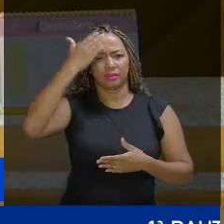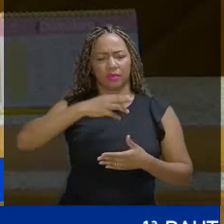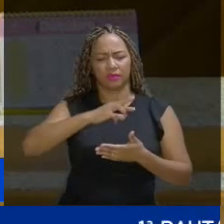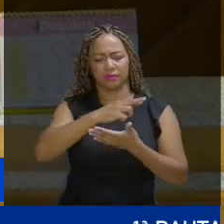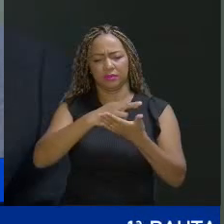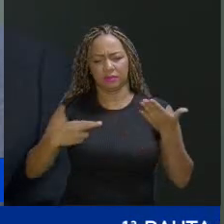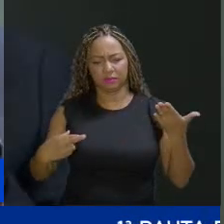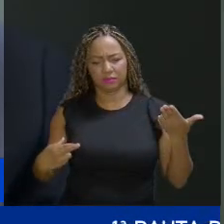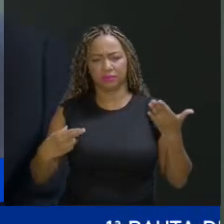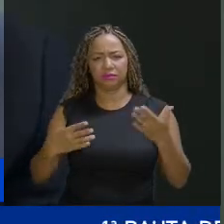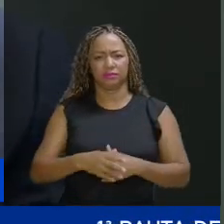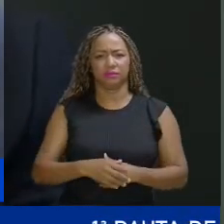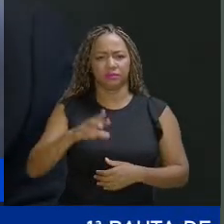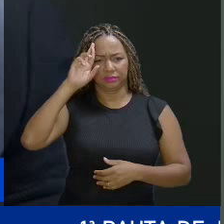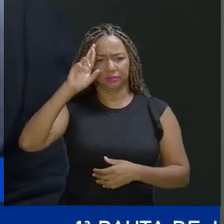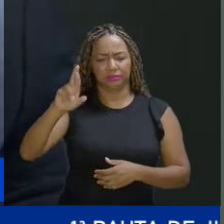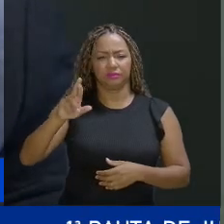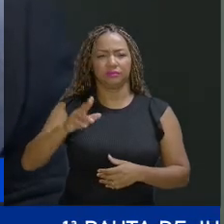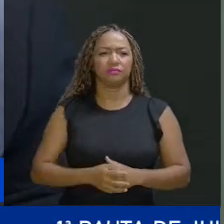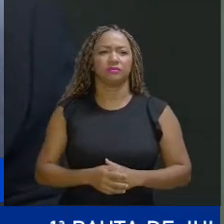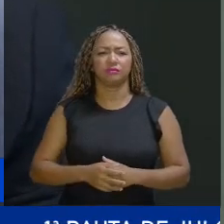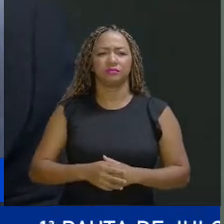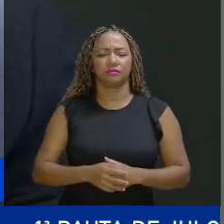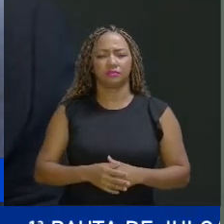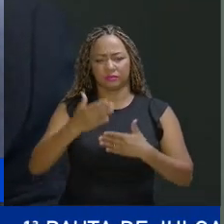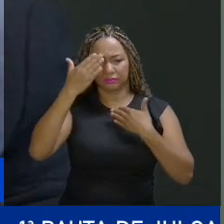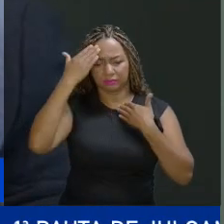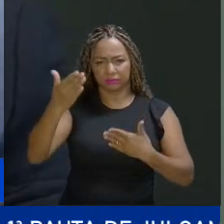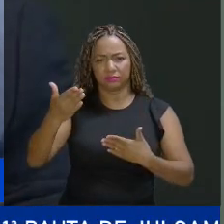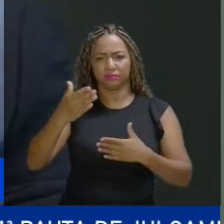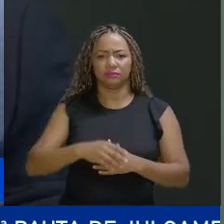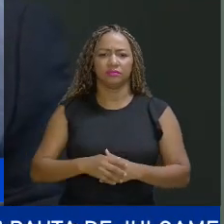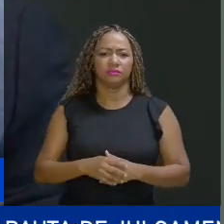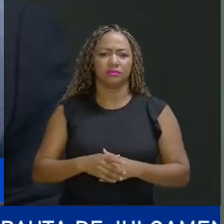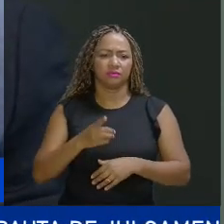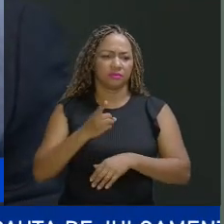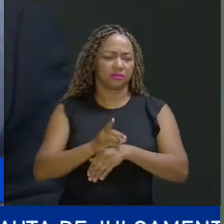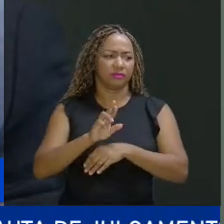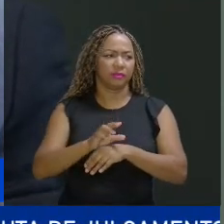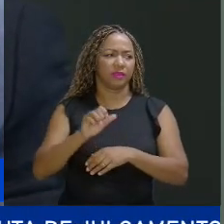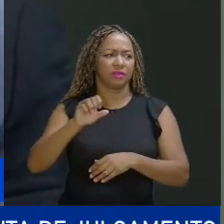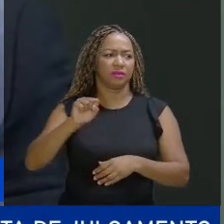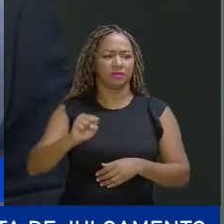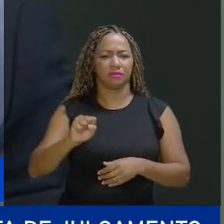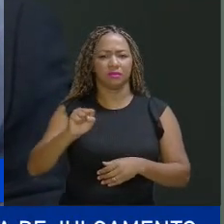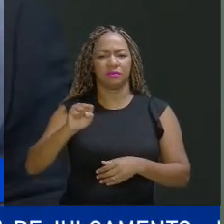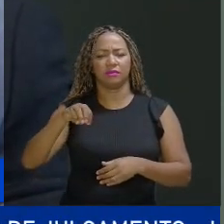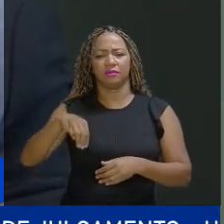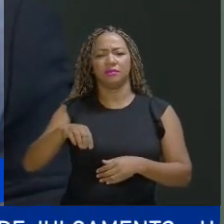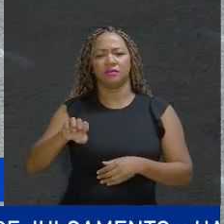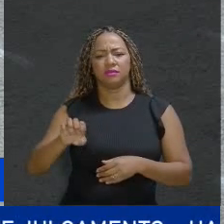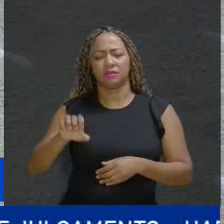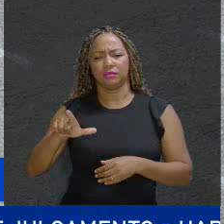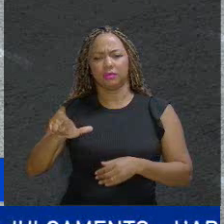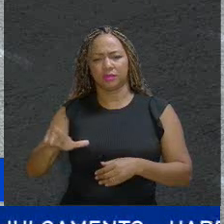É o relatório, excelência. Obrigado, senhor relator. Passo a palavra ao doutor Samuel, tempo